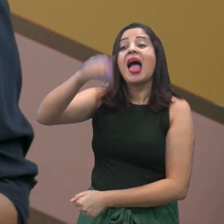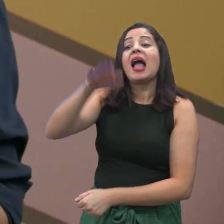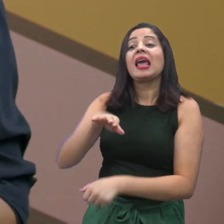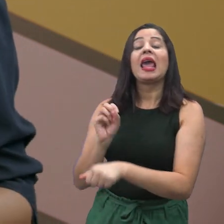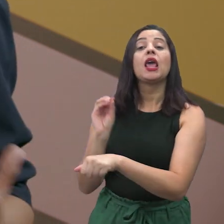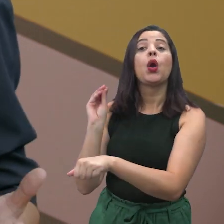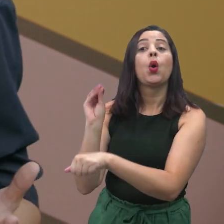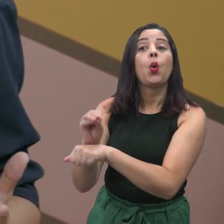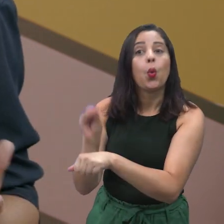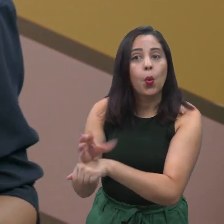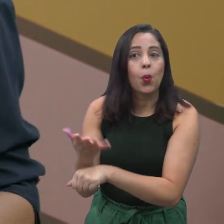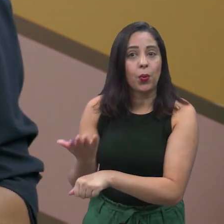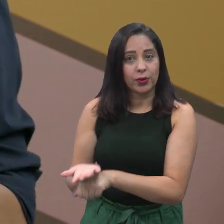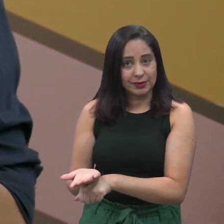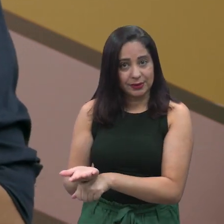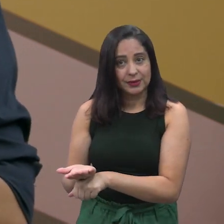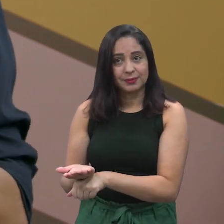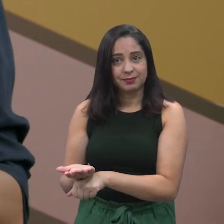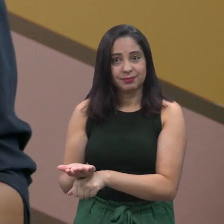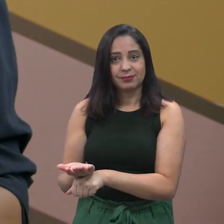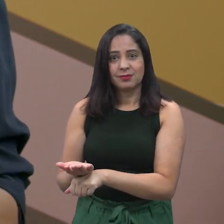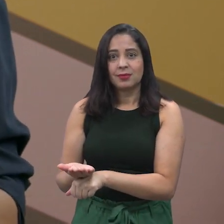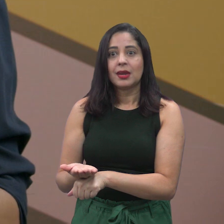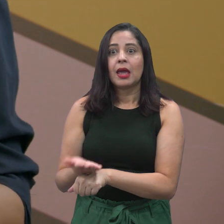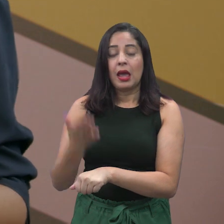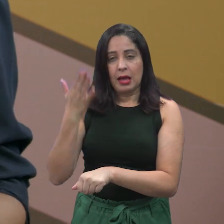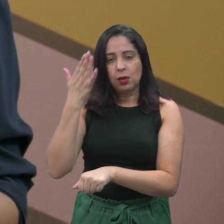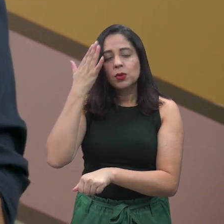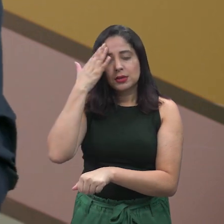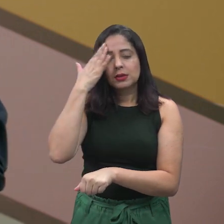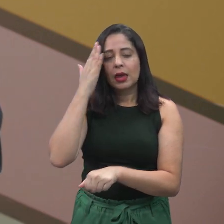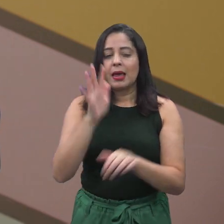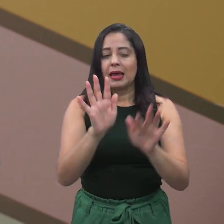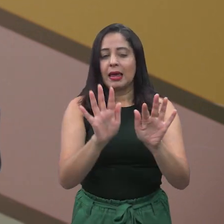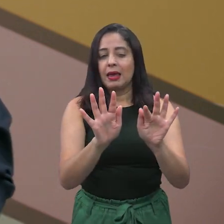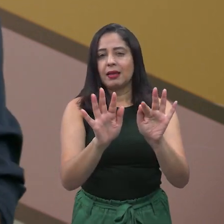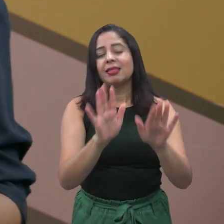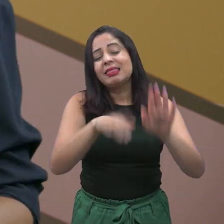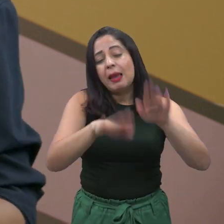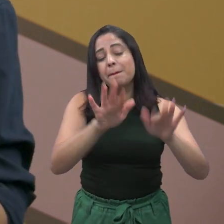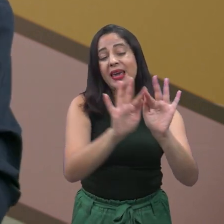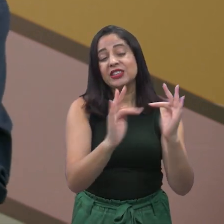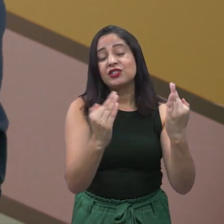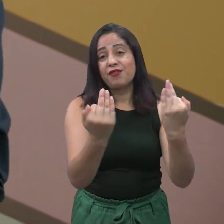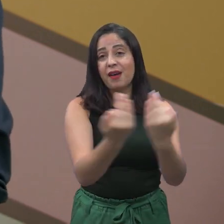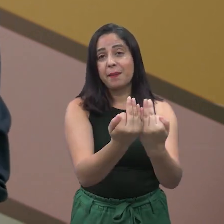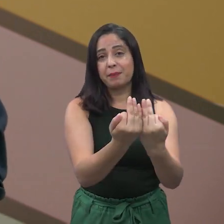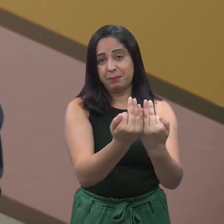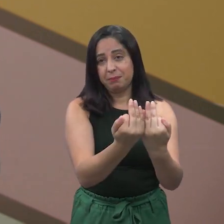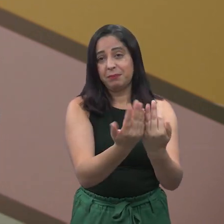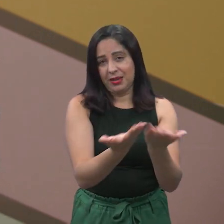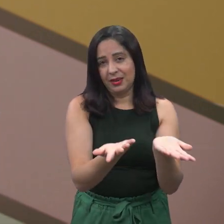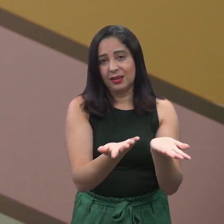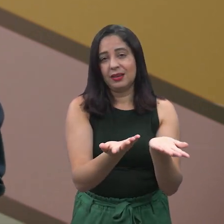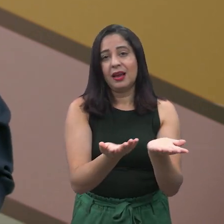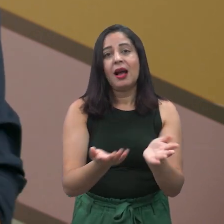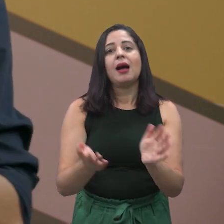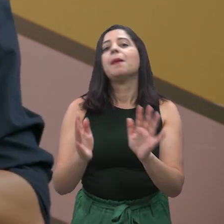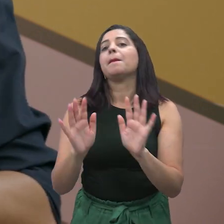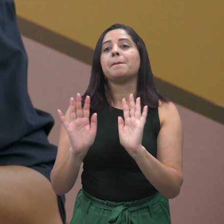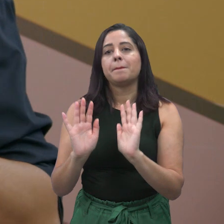dependendo da família, é uma coisa meio difícil, de última hora, arranjar alguém para ficar com essa criança, porque eu não posso levá-lo para a escola.